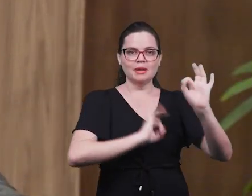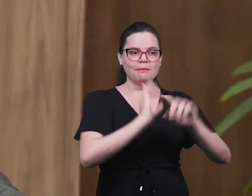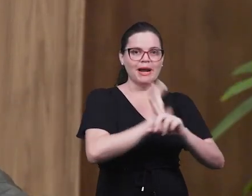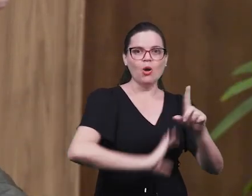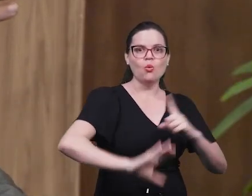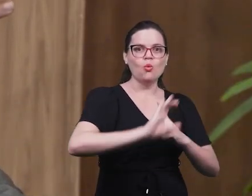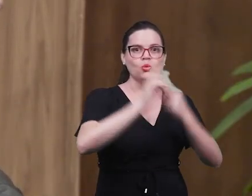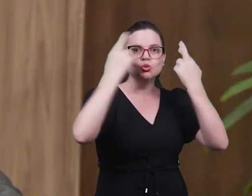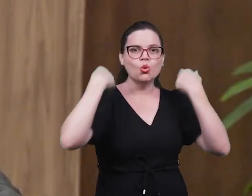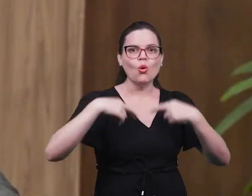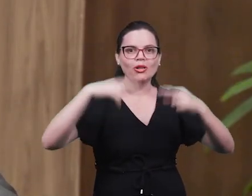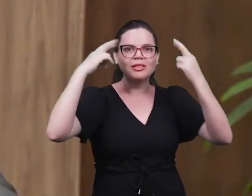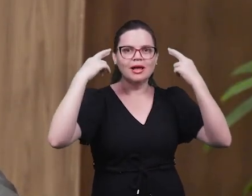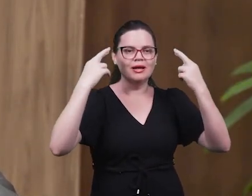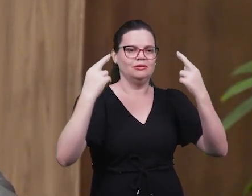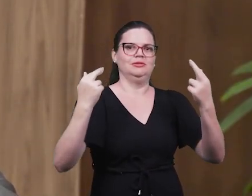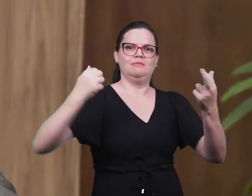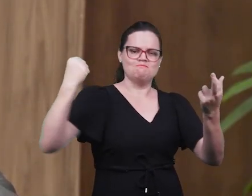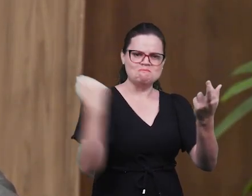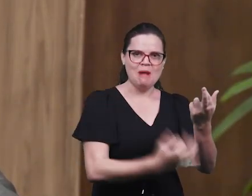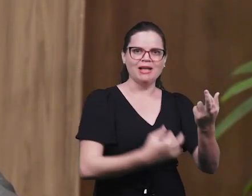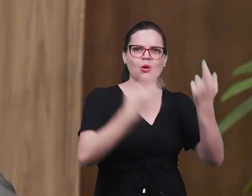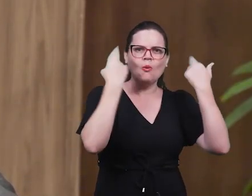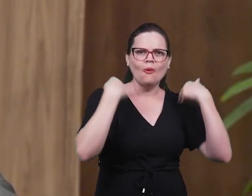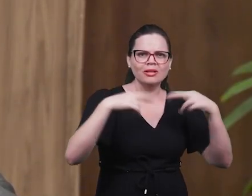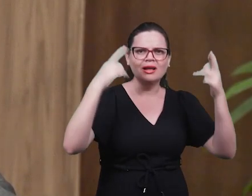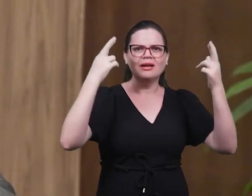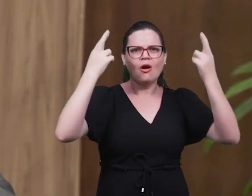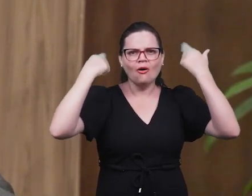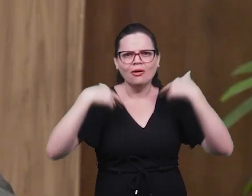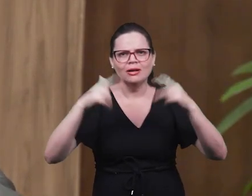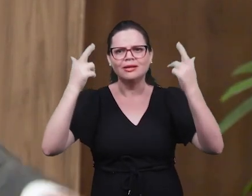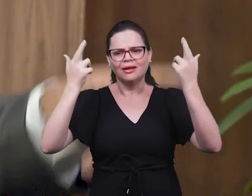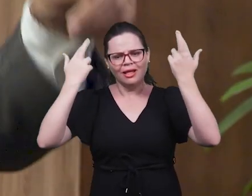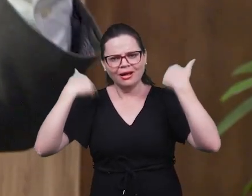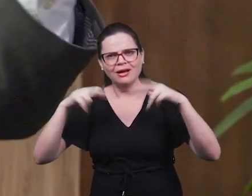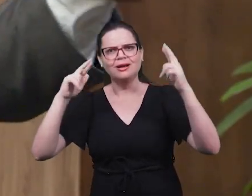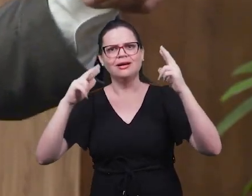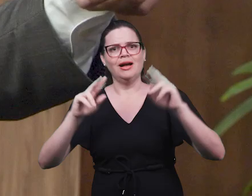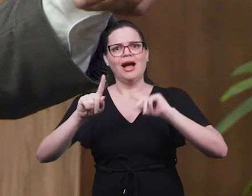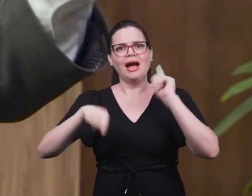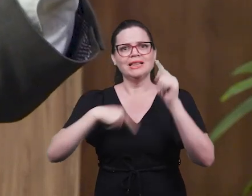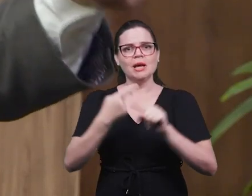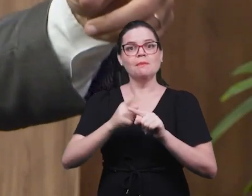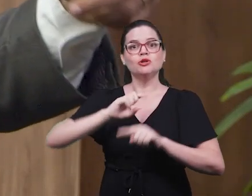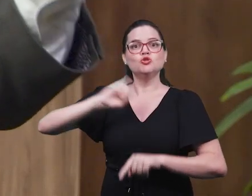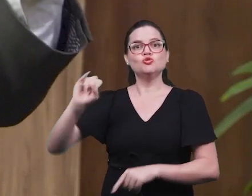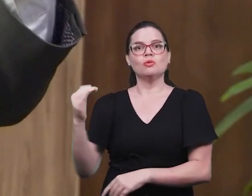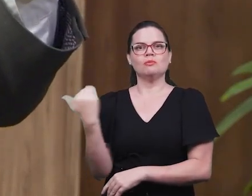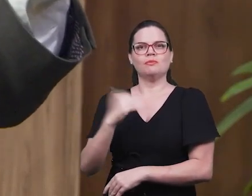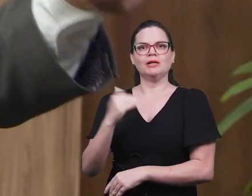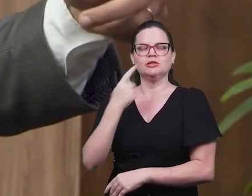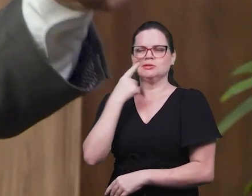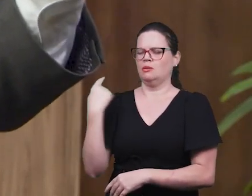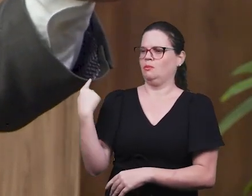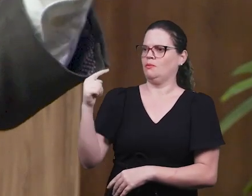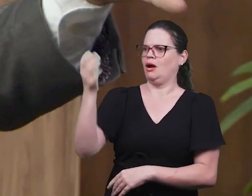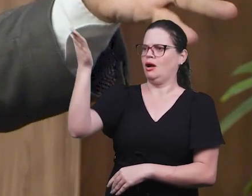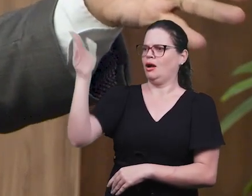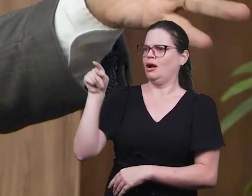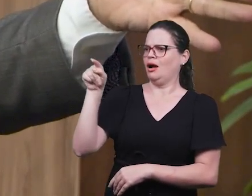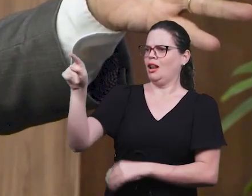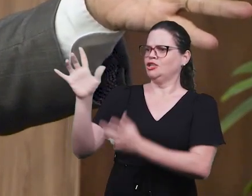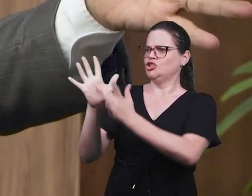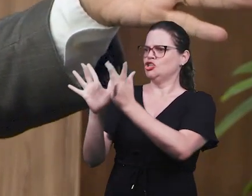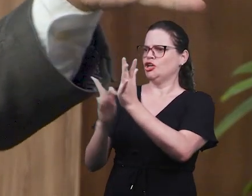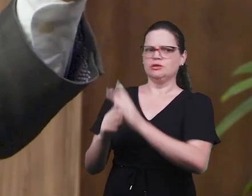Cordeiro. Então o Cordeiro faz parte de toda a história de Israel. Quando Jesus vem ao mundo, João Batista aponta e diz: esse é o Cordeiro de Deus, eis